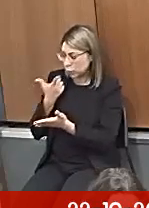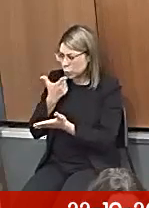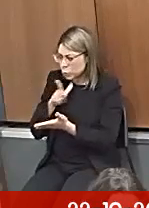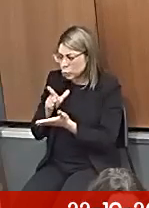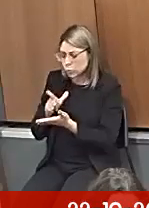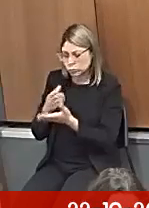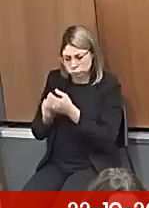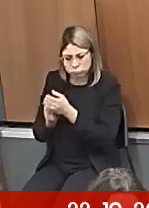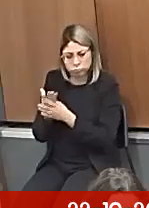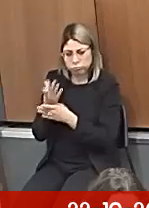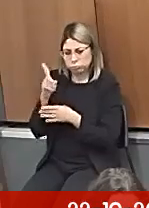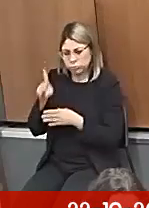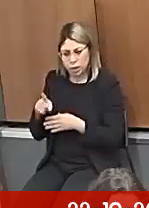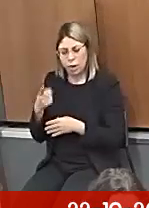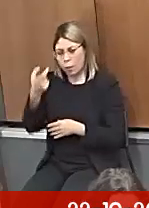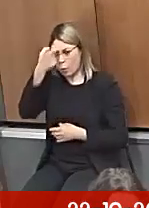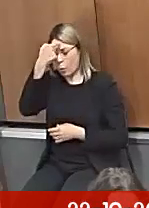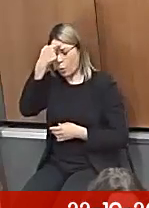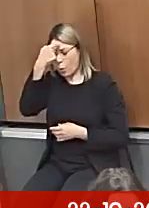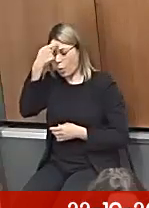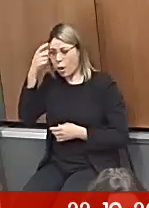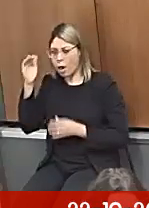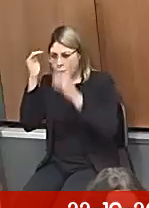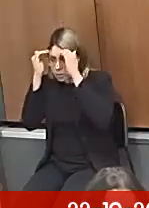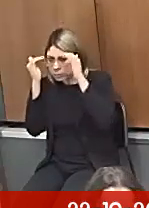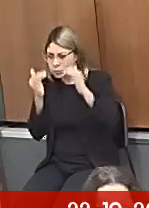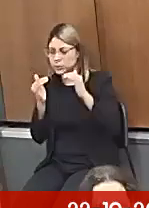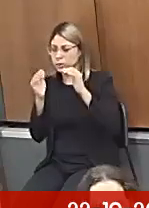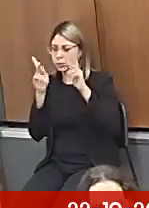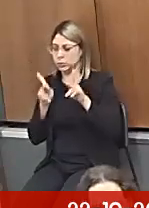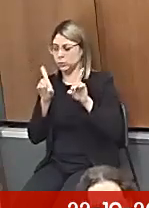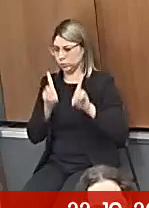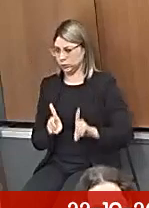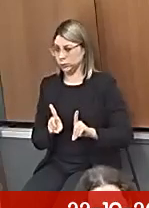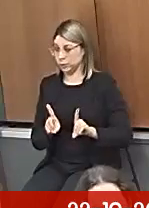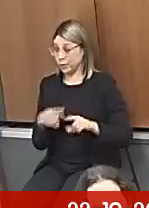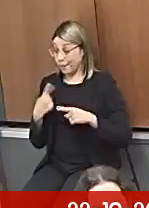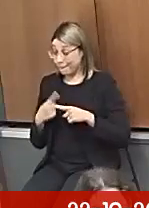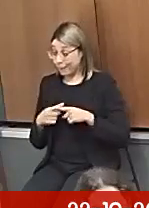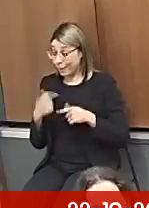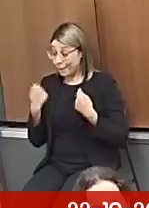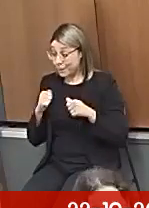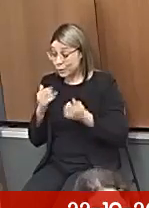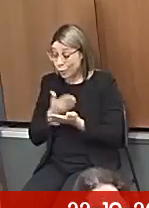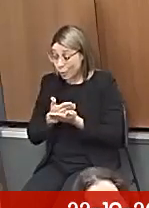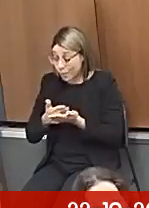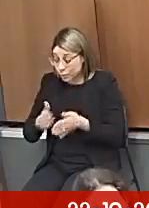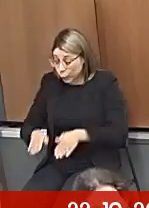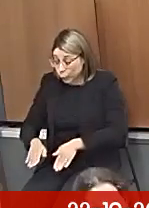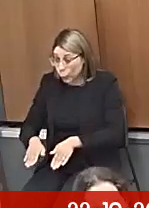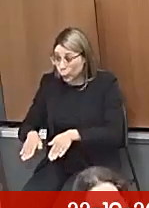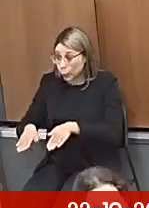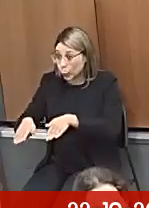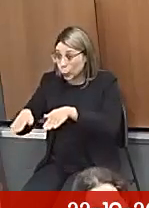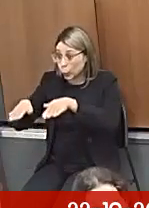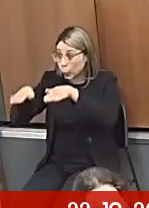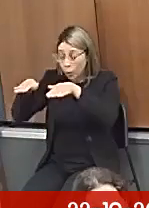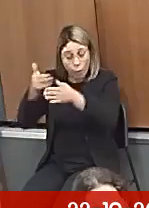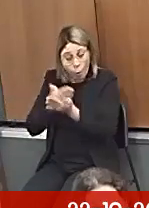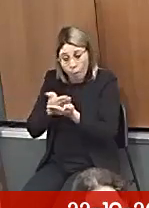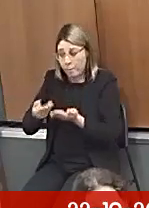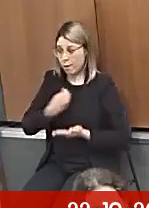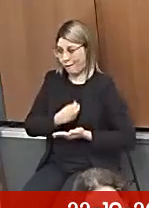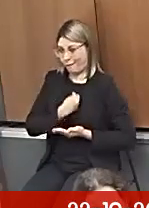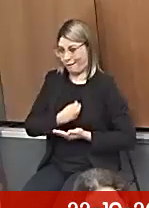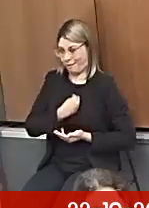uma consciência do respeito à pessoa com deficiência. Porque isso é uma coisa que vem, tem que vir desde o início da vida das